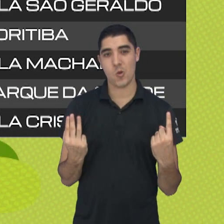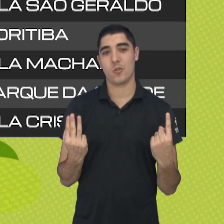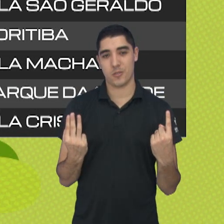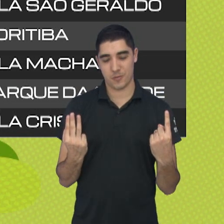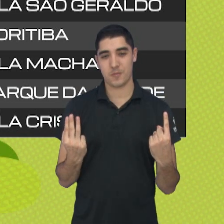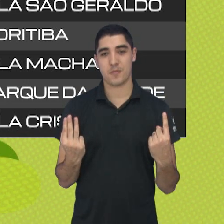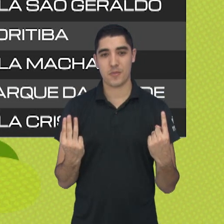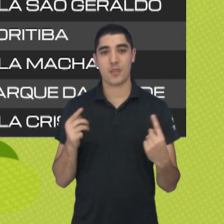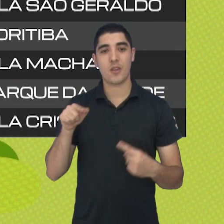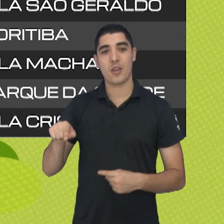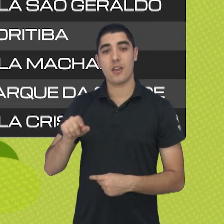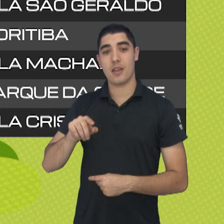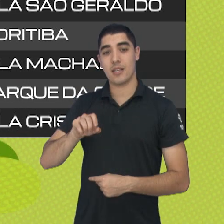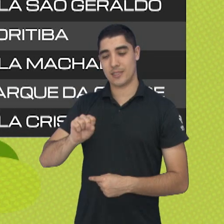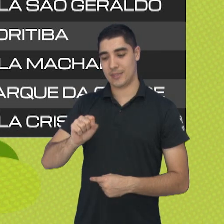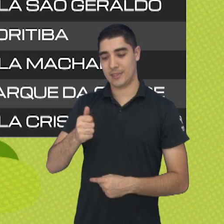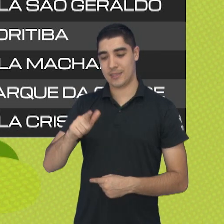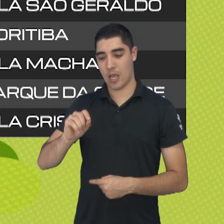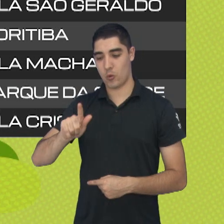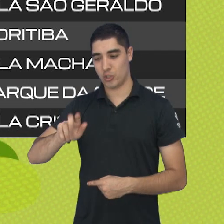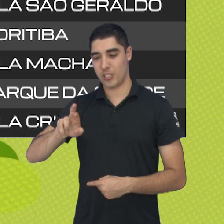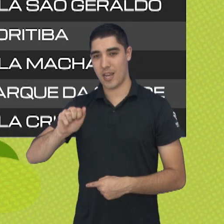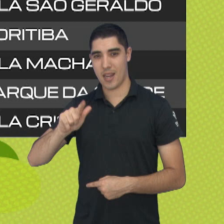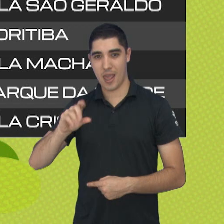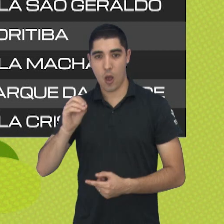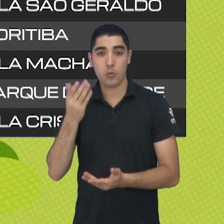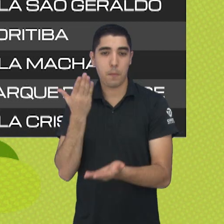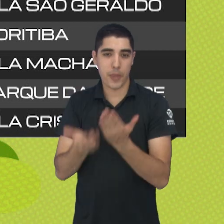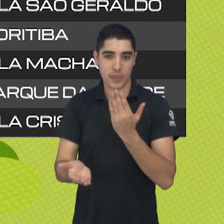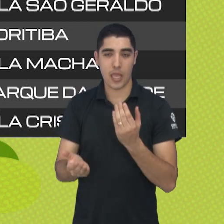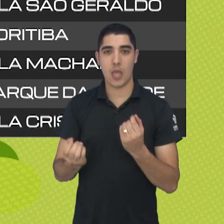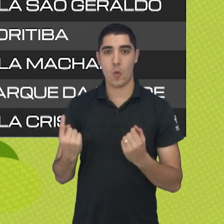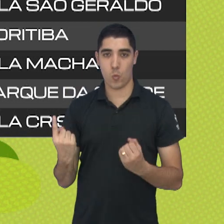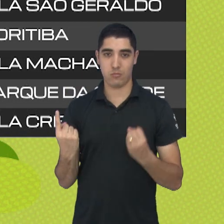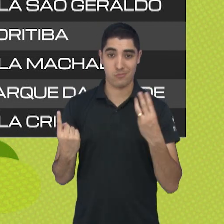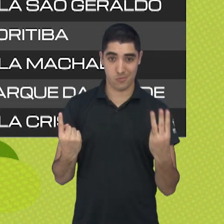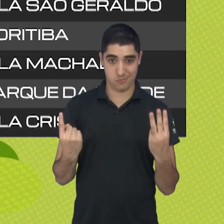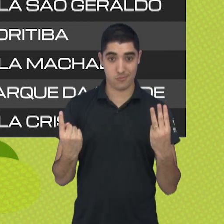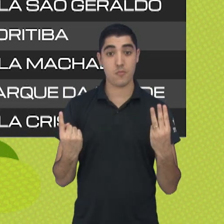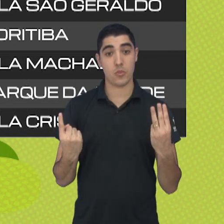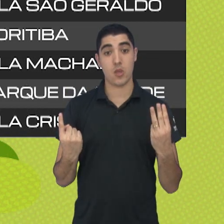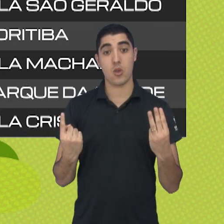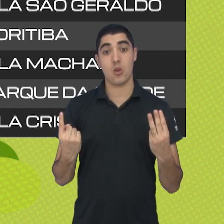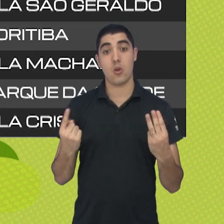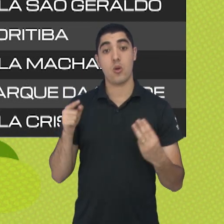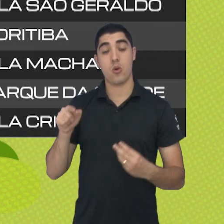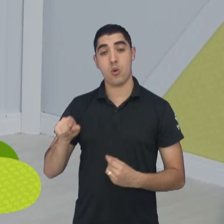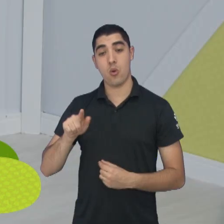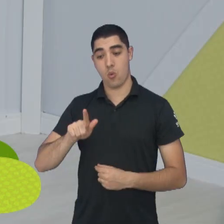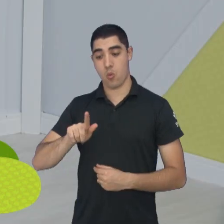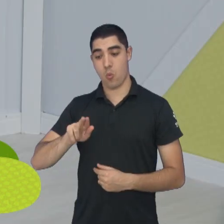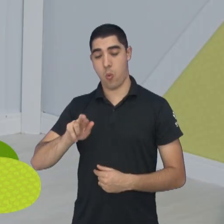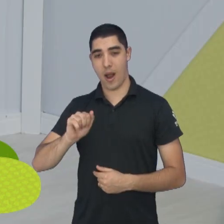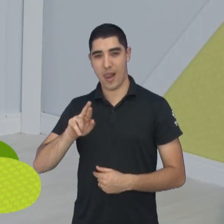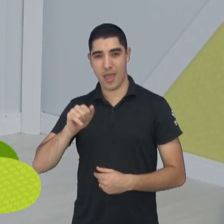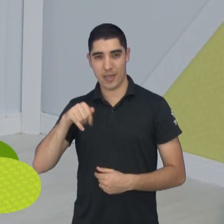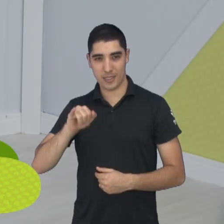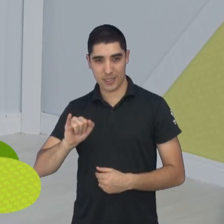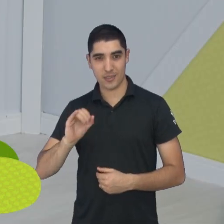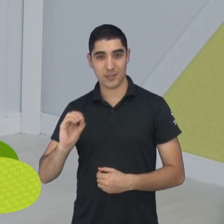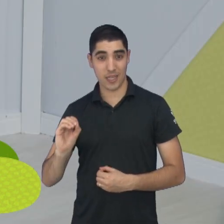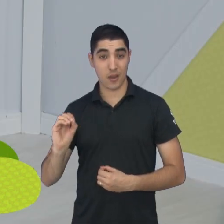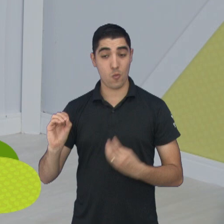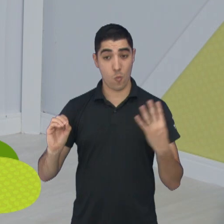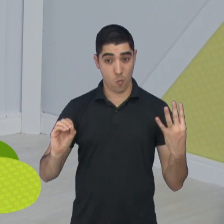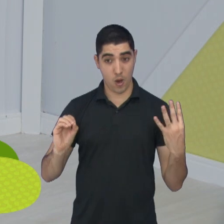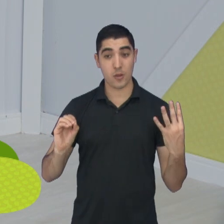Cartel do Norte e o Vila São Geraldo perdeu em casa para o Frigorífico 3-1. No grupo C, Guarani 0, Vasquinho 4, Boa